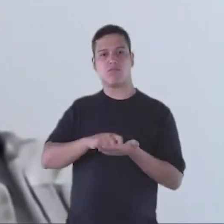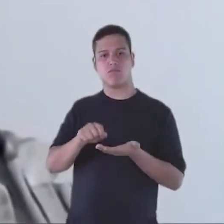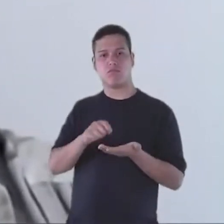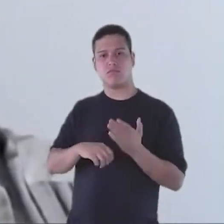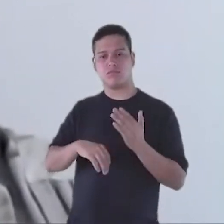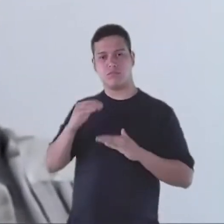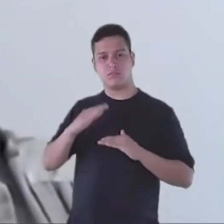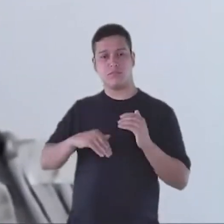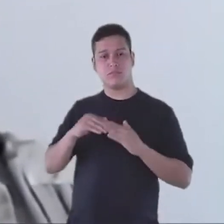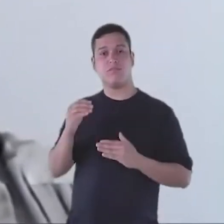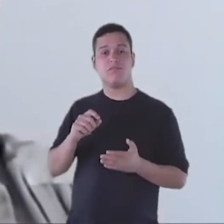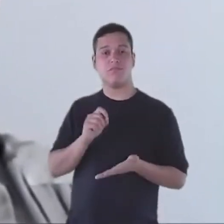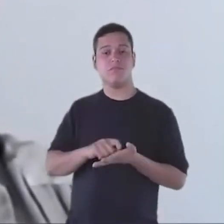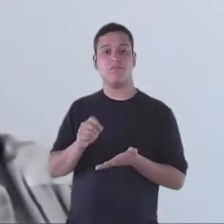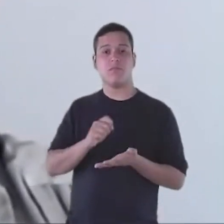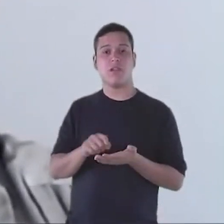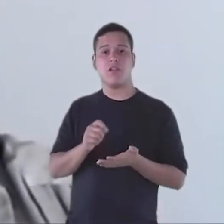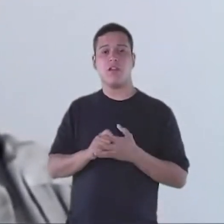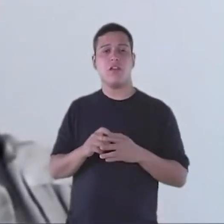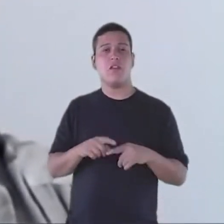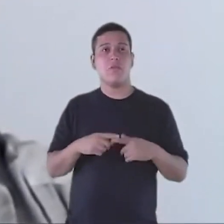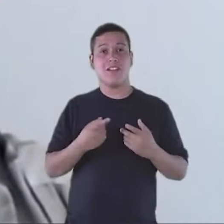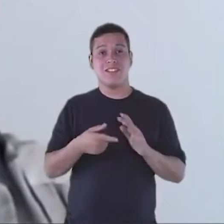que eu escrevi muito nos olhos dela.